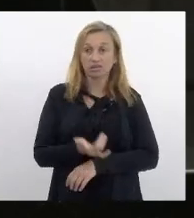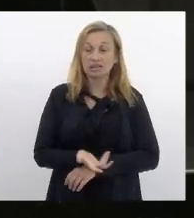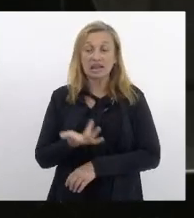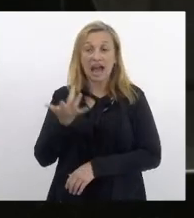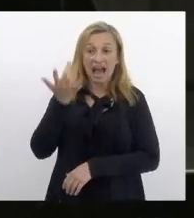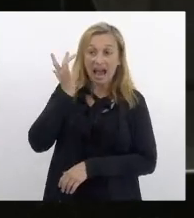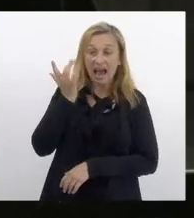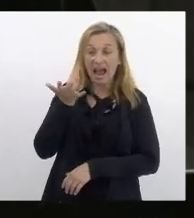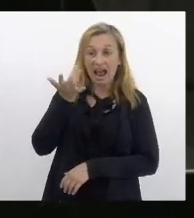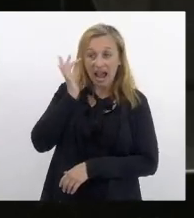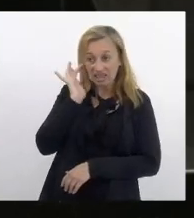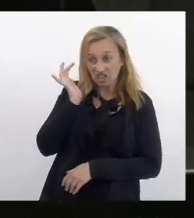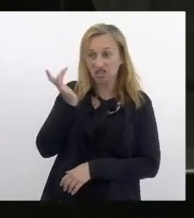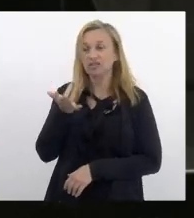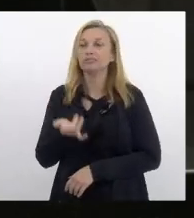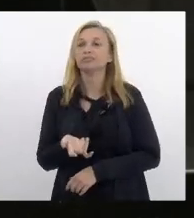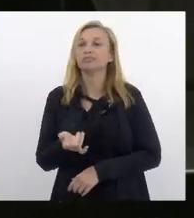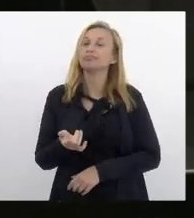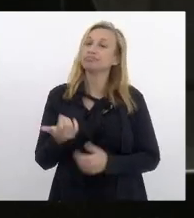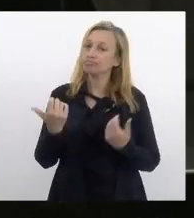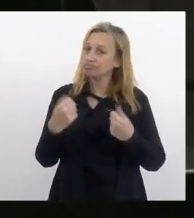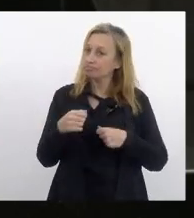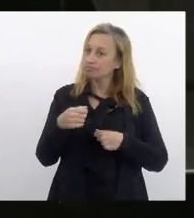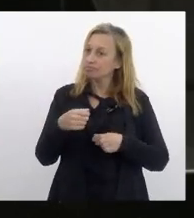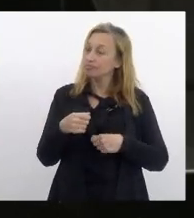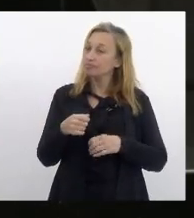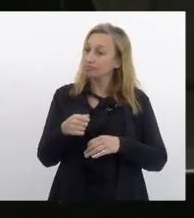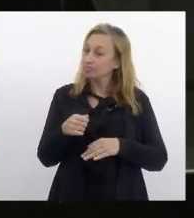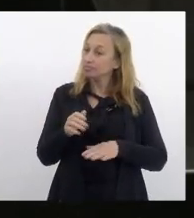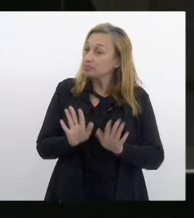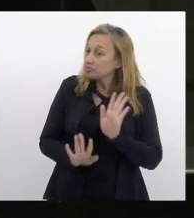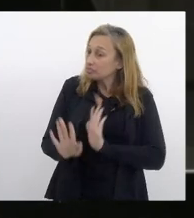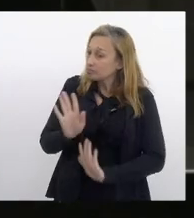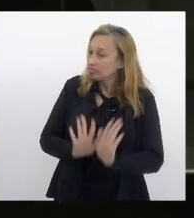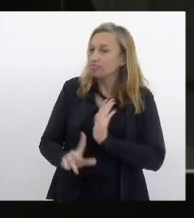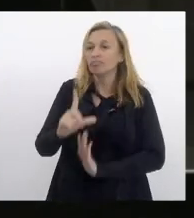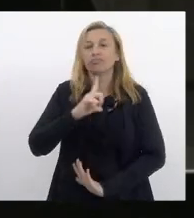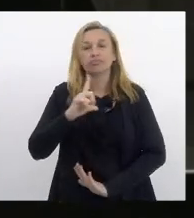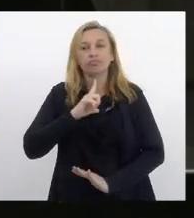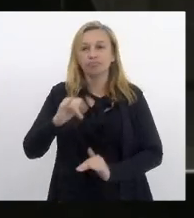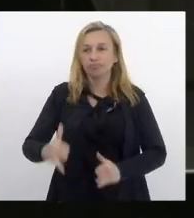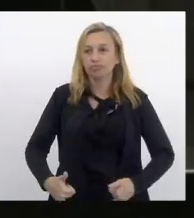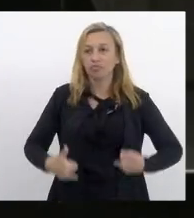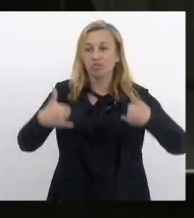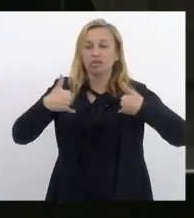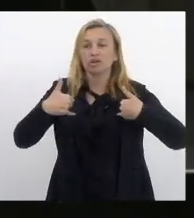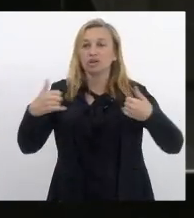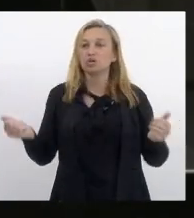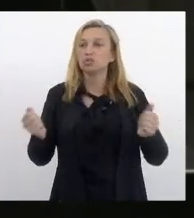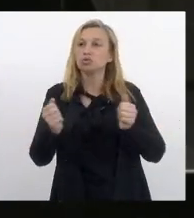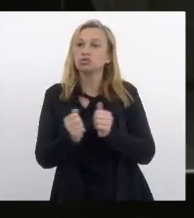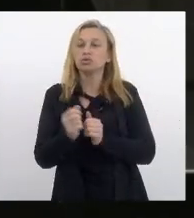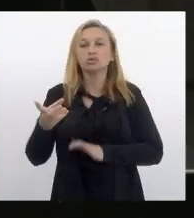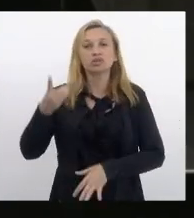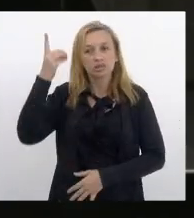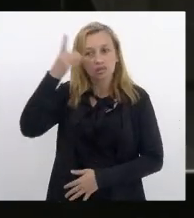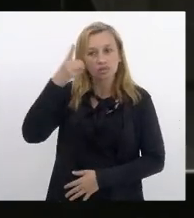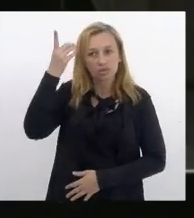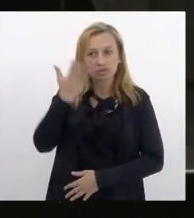eles devem contê-la. Porque essa soberba entre os colegas deputados